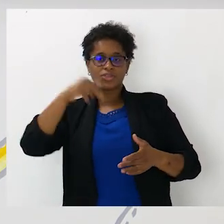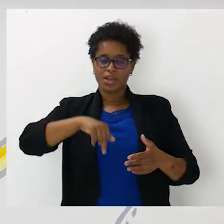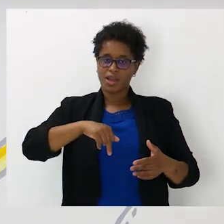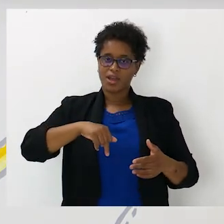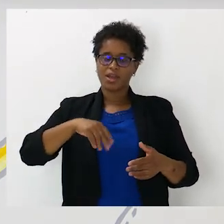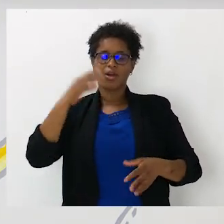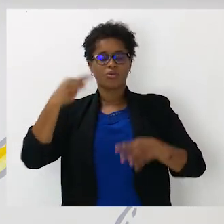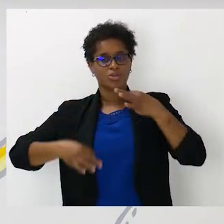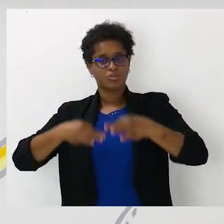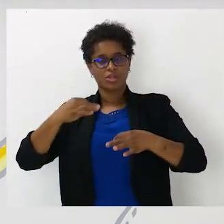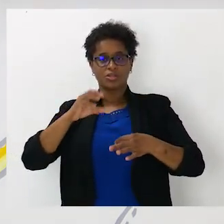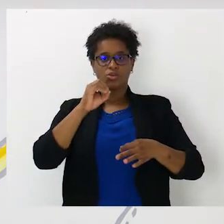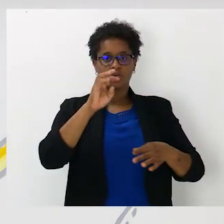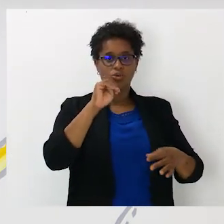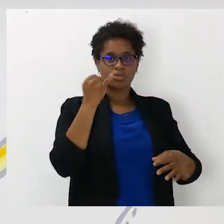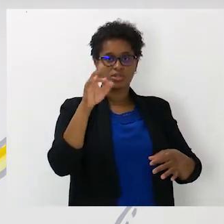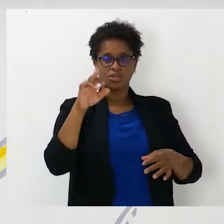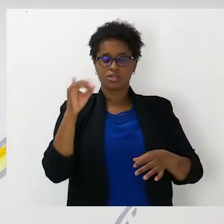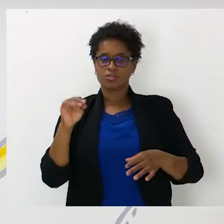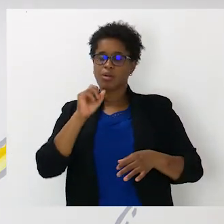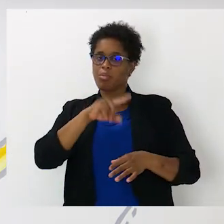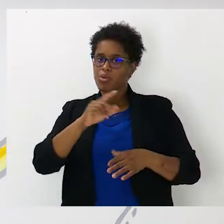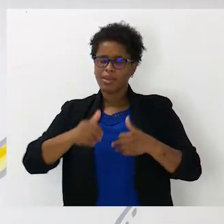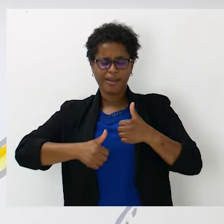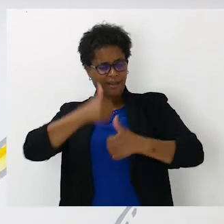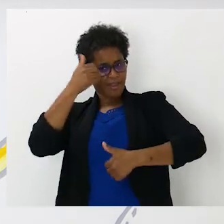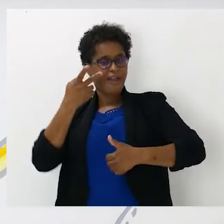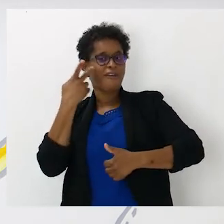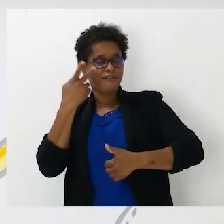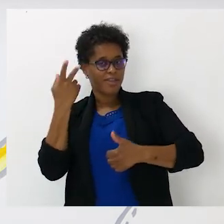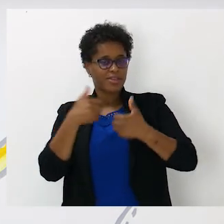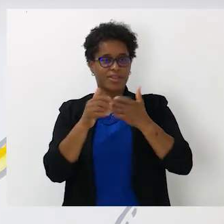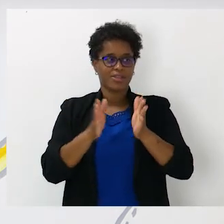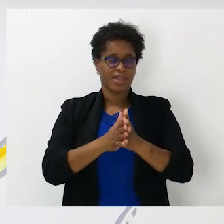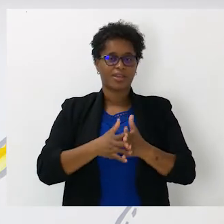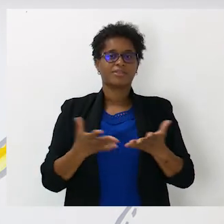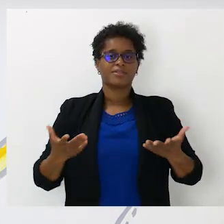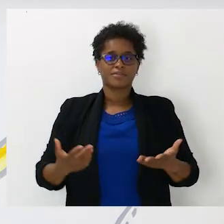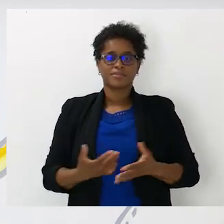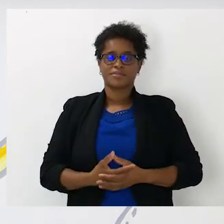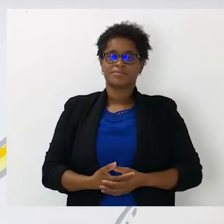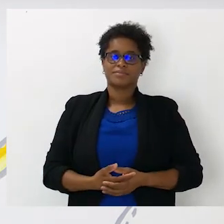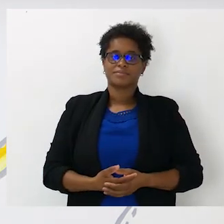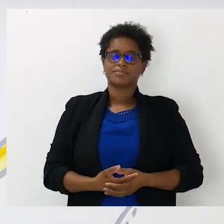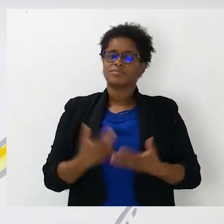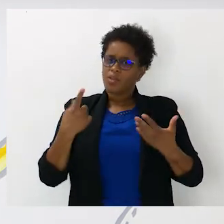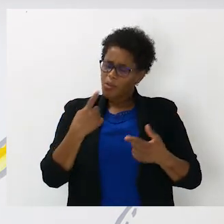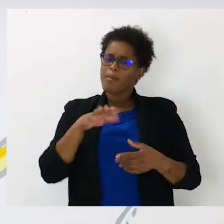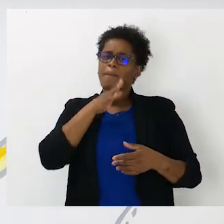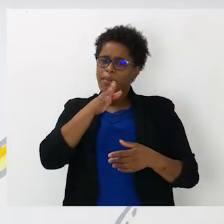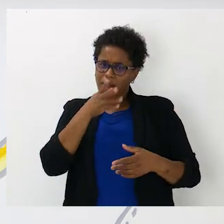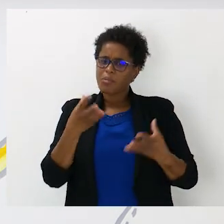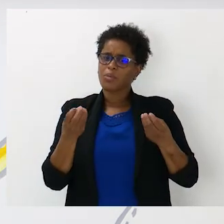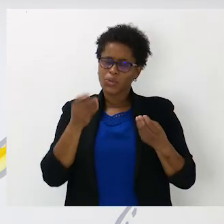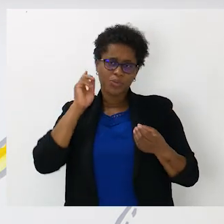ao tribunal de Osíris, para poder ganhar a vida eterna. Foi uma prática